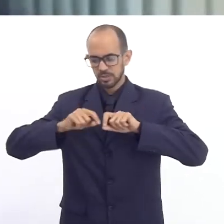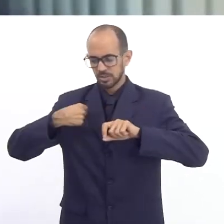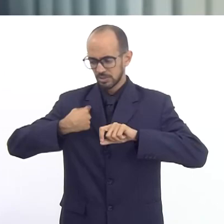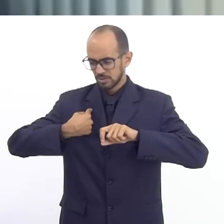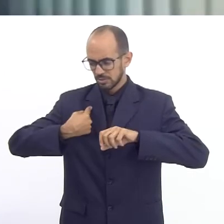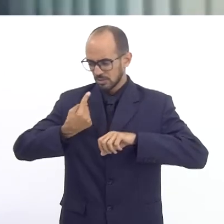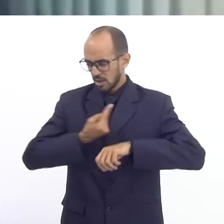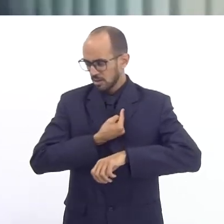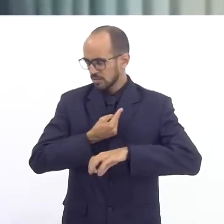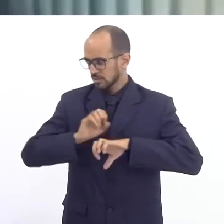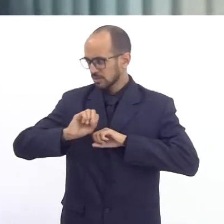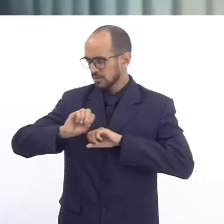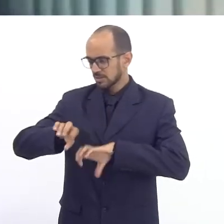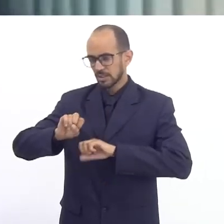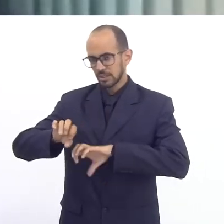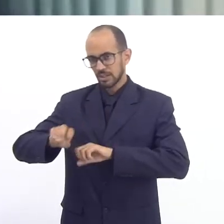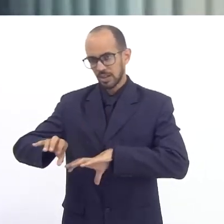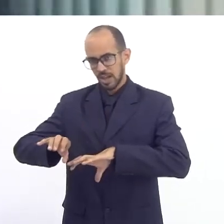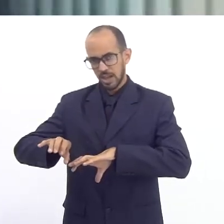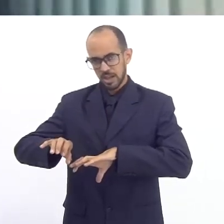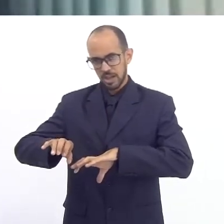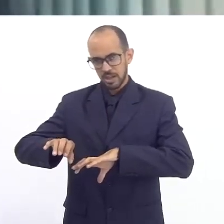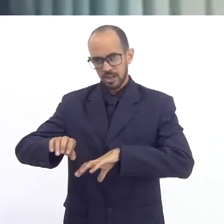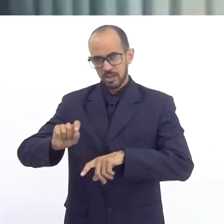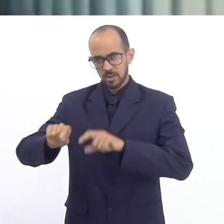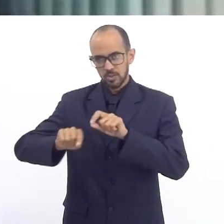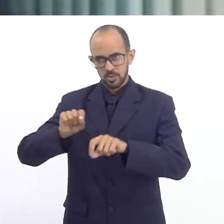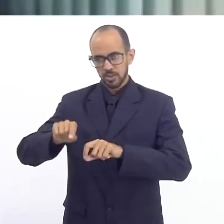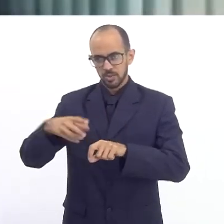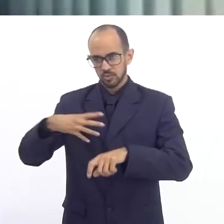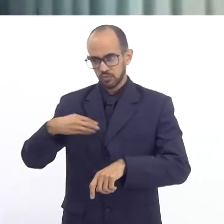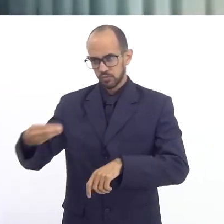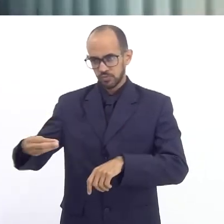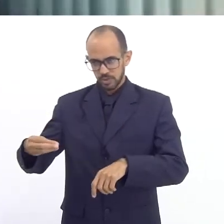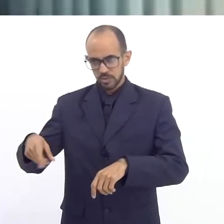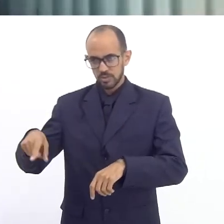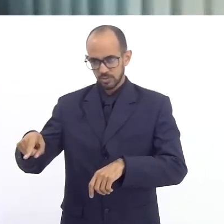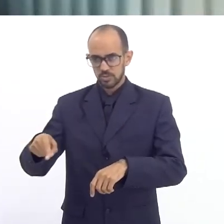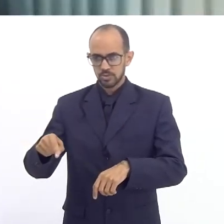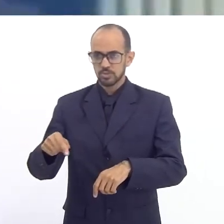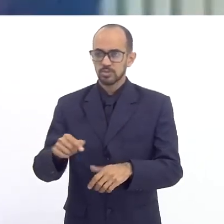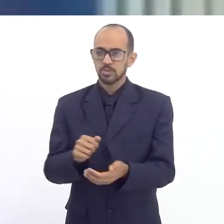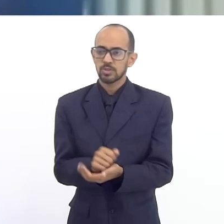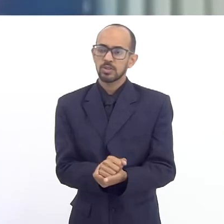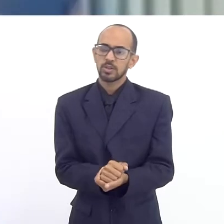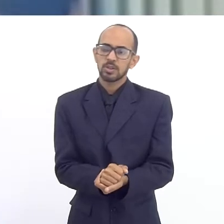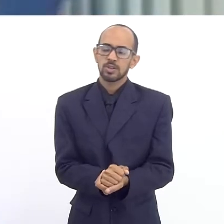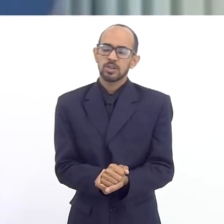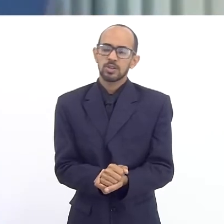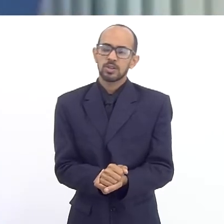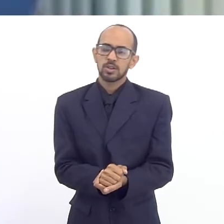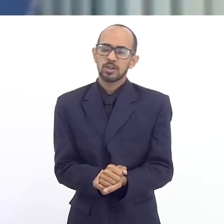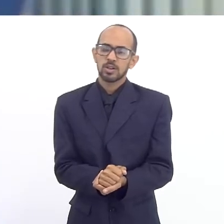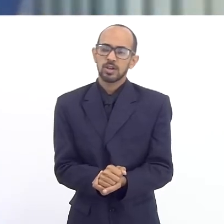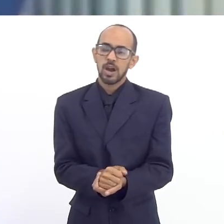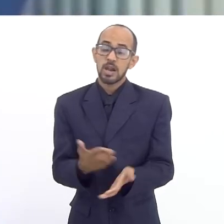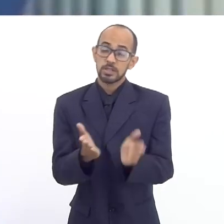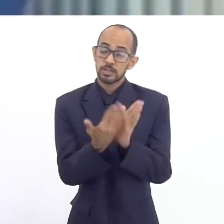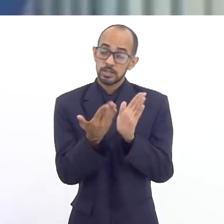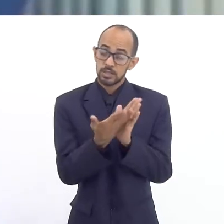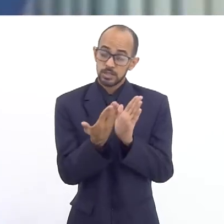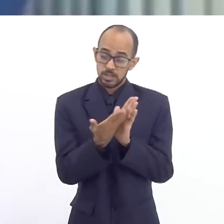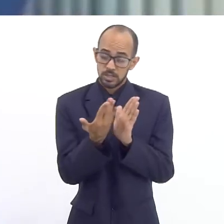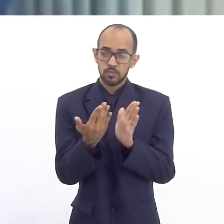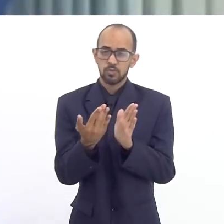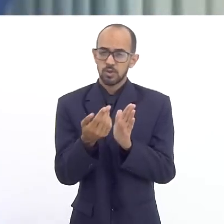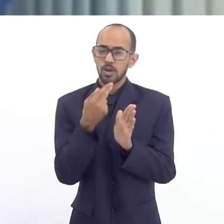gente ensinar os filhos, que ali eu trabalho muito nesse livro aqui, Limite Sem Trauma, aliás, aqui, sabe?